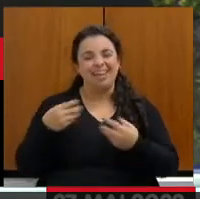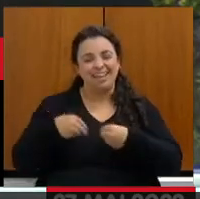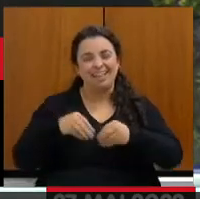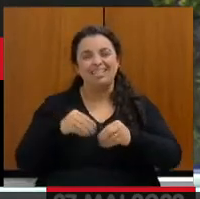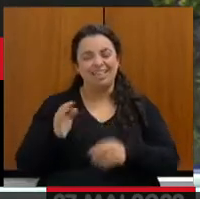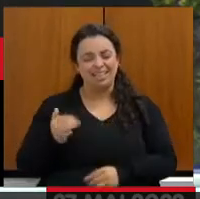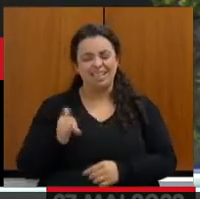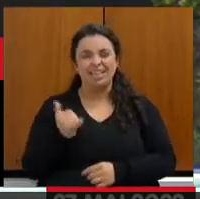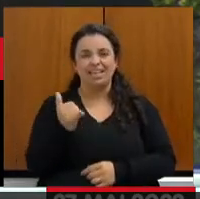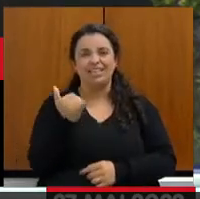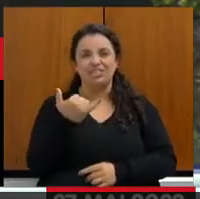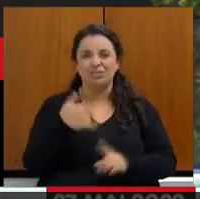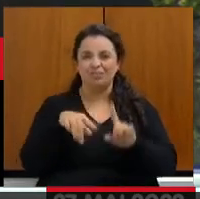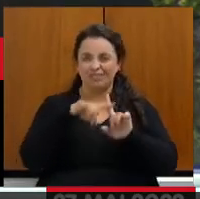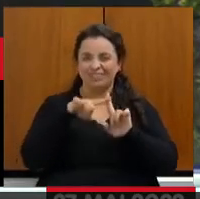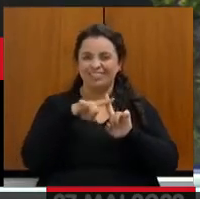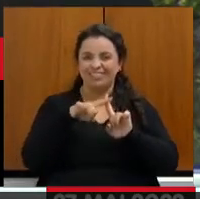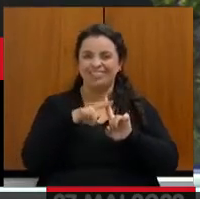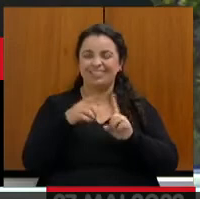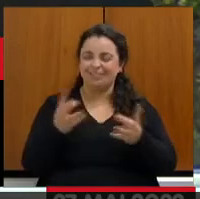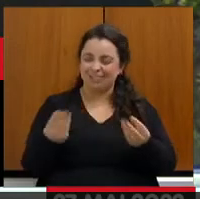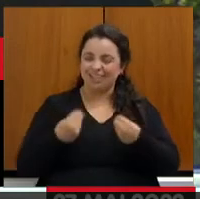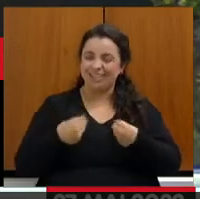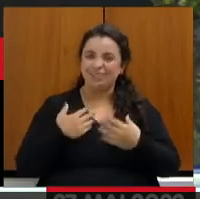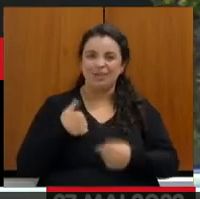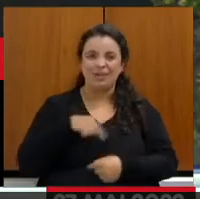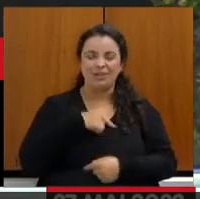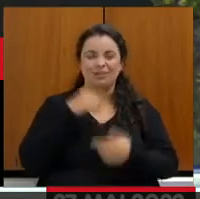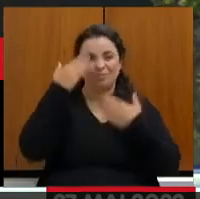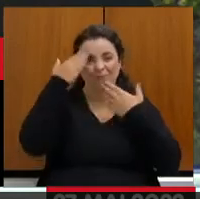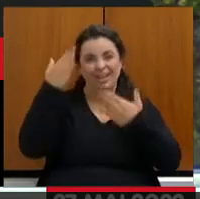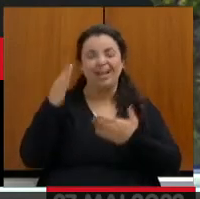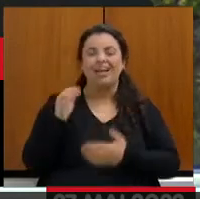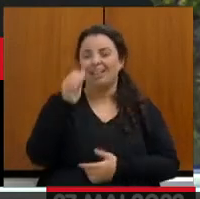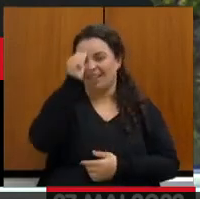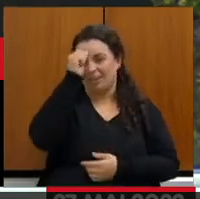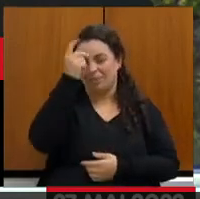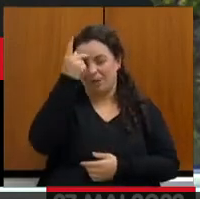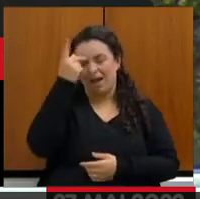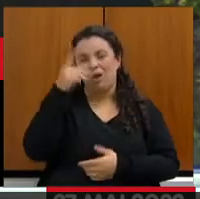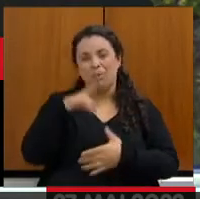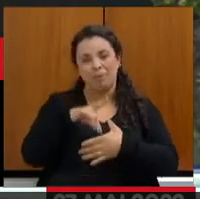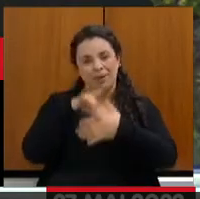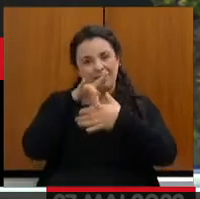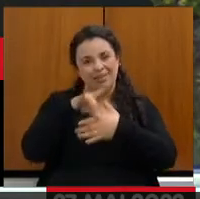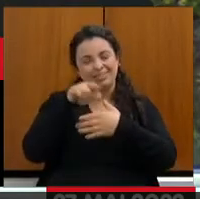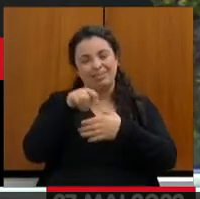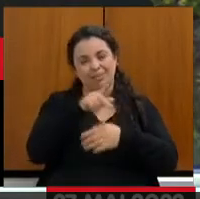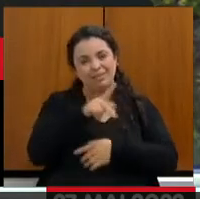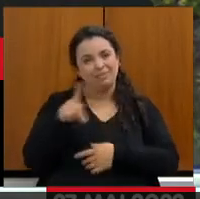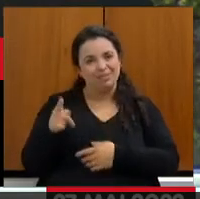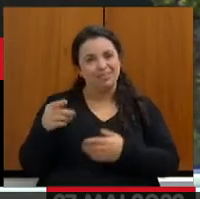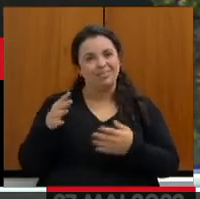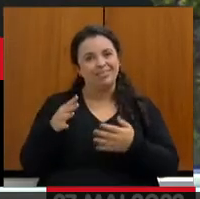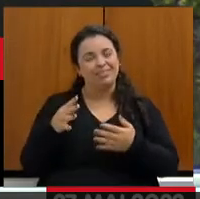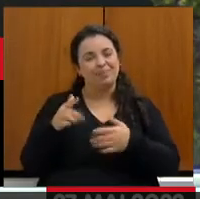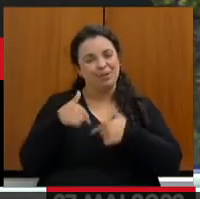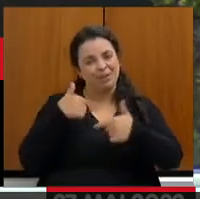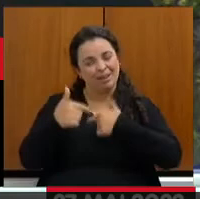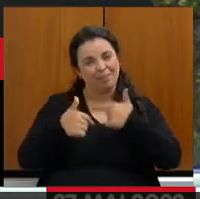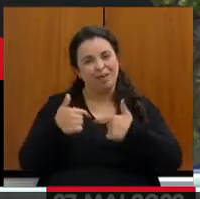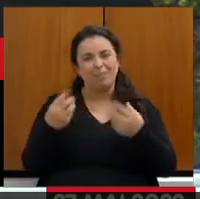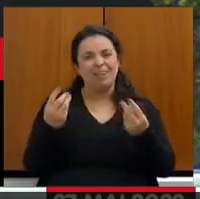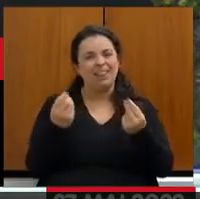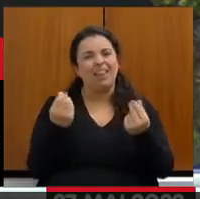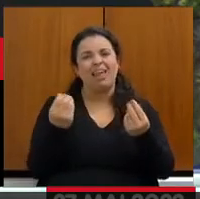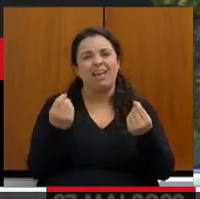energia para gente obrigada obrigada a deputada Ana Paula pela condução pelo trabalho pela delicadeza